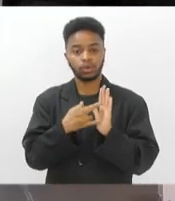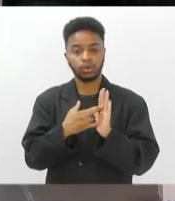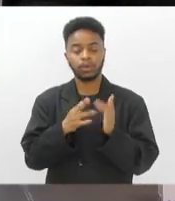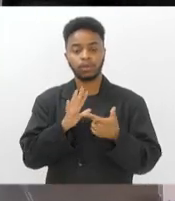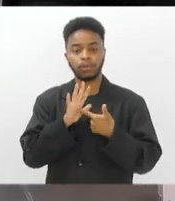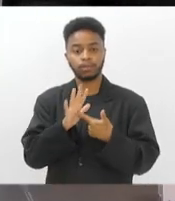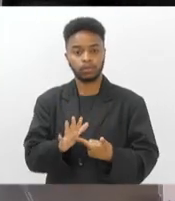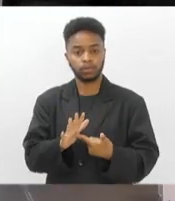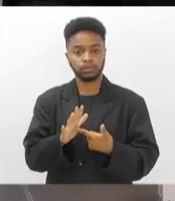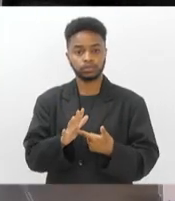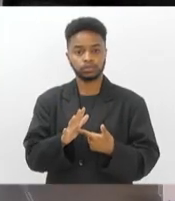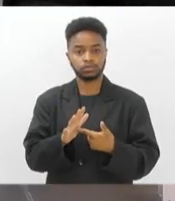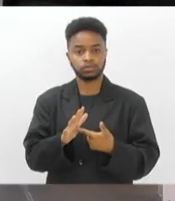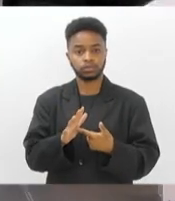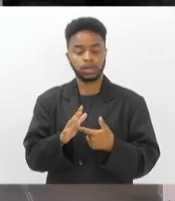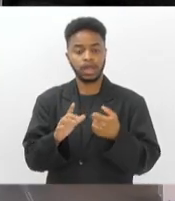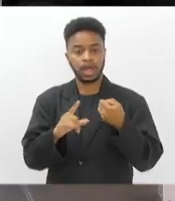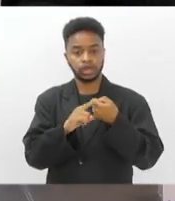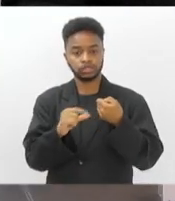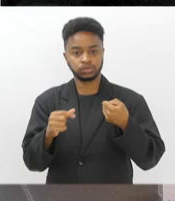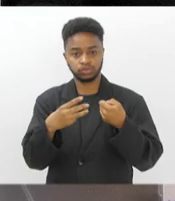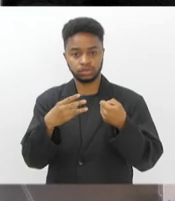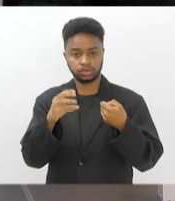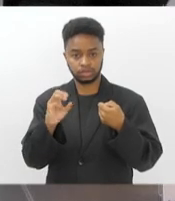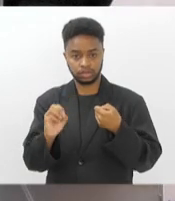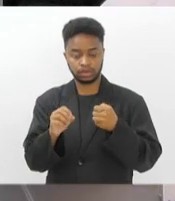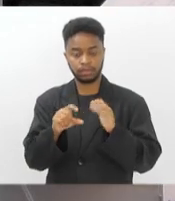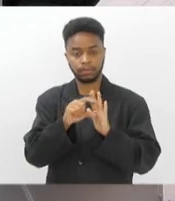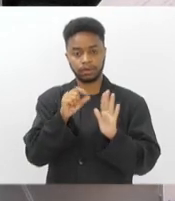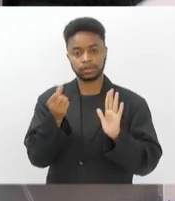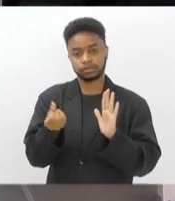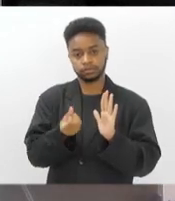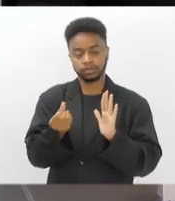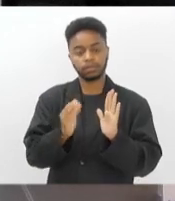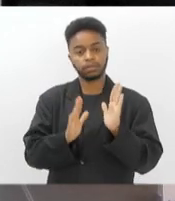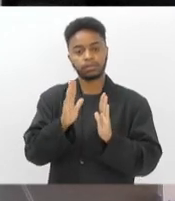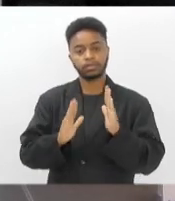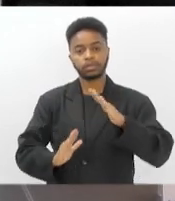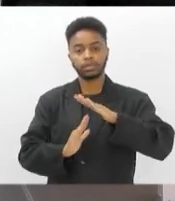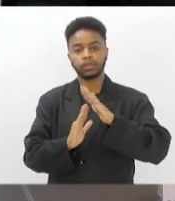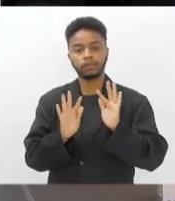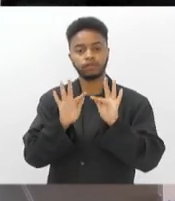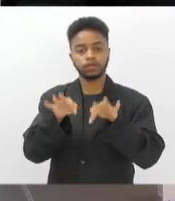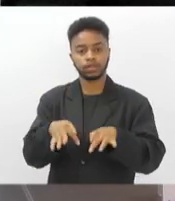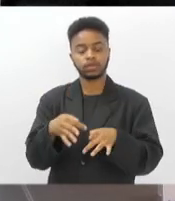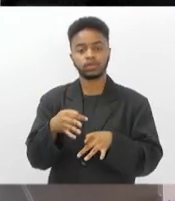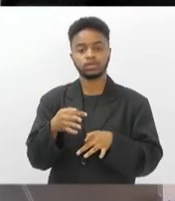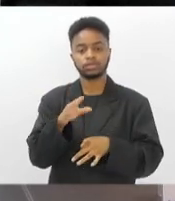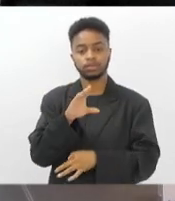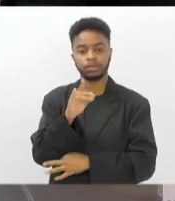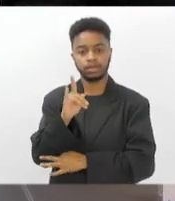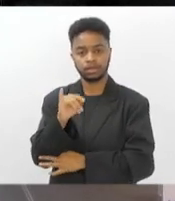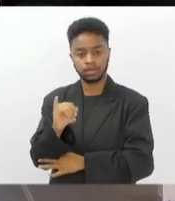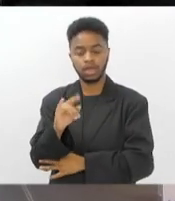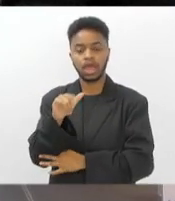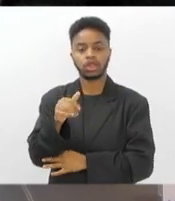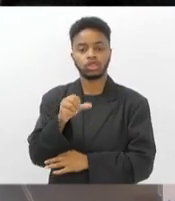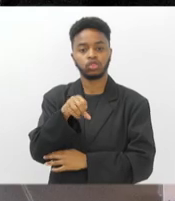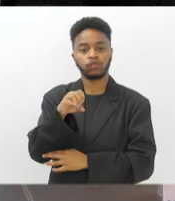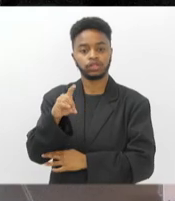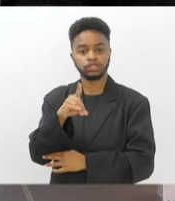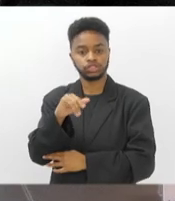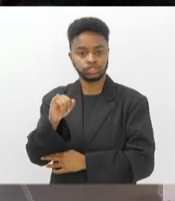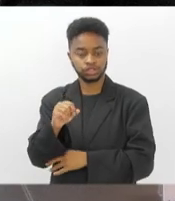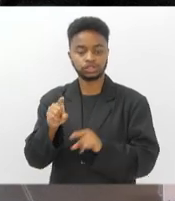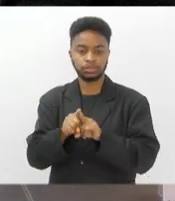conforme exposto número no artigo 30 do parágrafo 6º o prazo para conclusão de trabalhos dessa CP de 90 dias prorrogáveis por mais